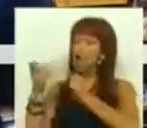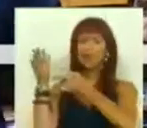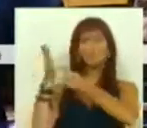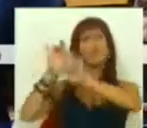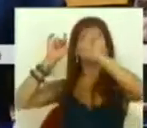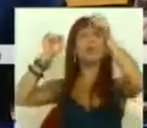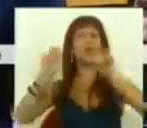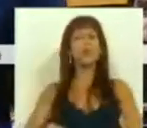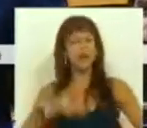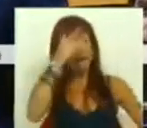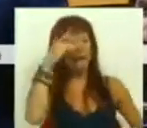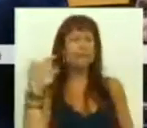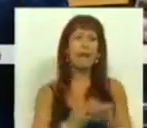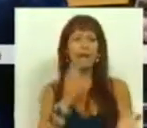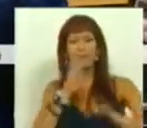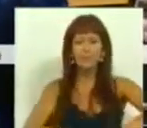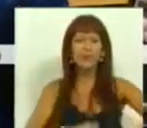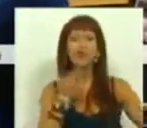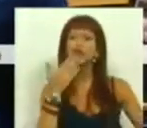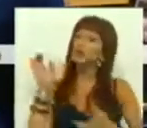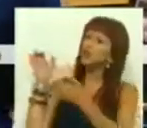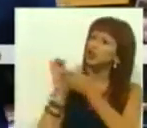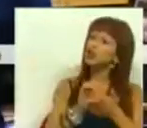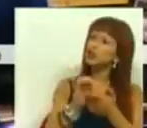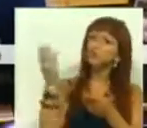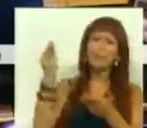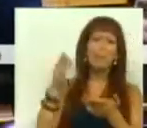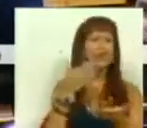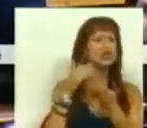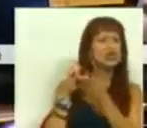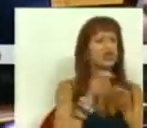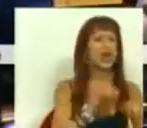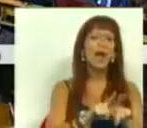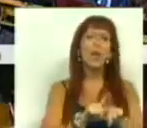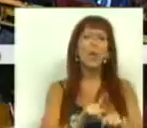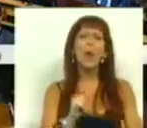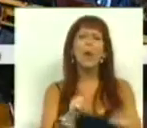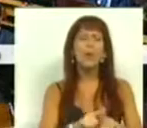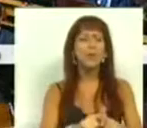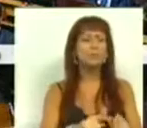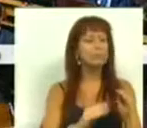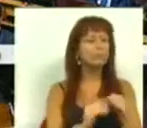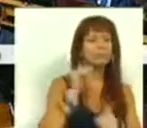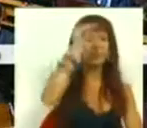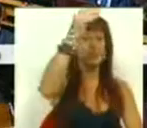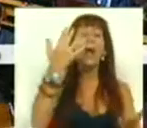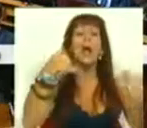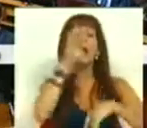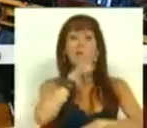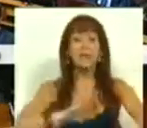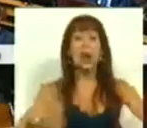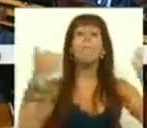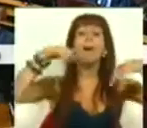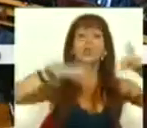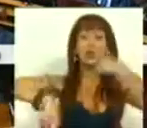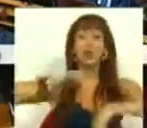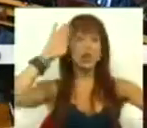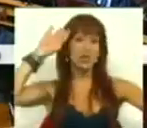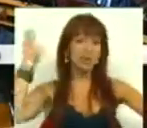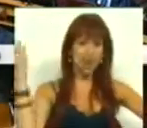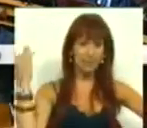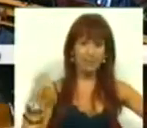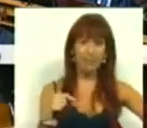que é o facilitar o acesso às linhas de crédito de forma a que a execução seja superior. Mas todos nós